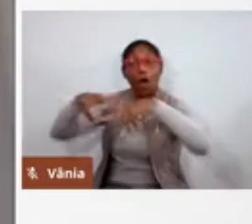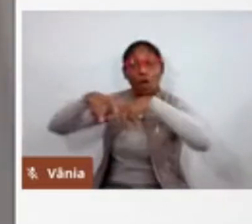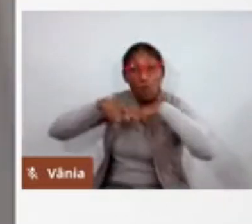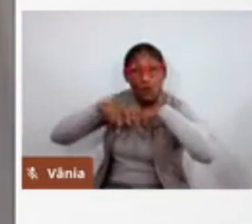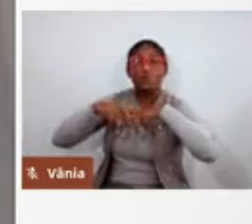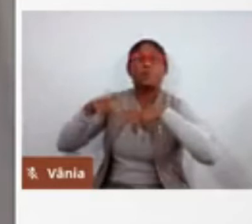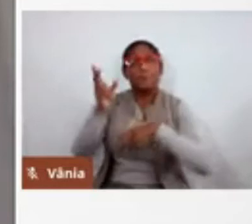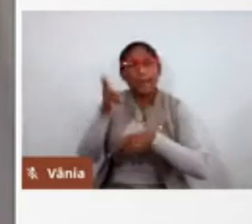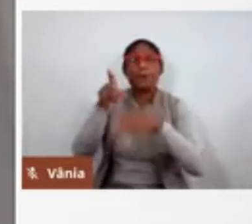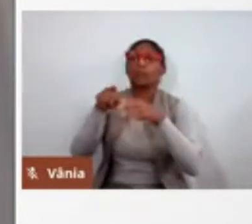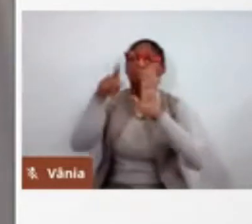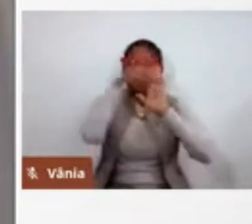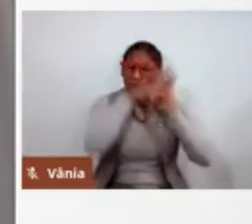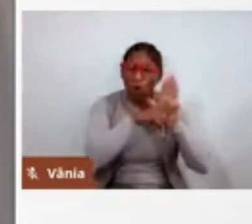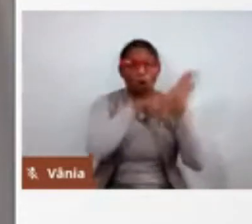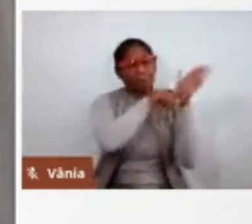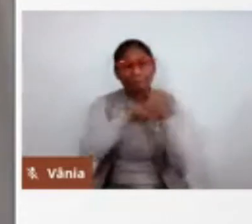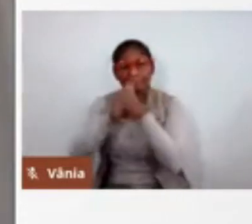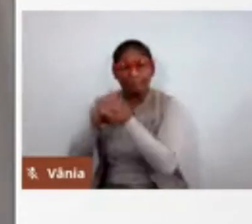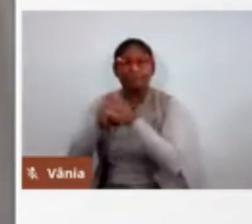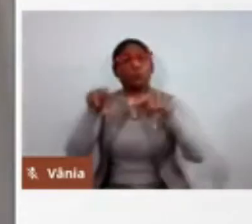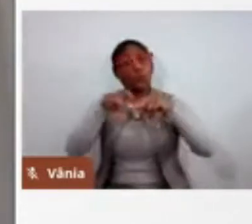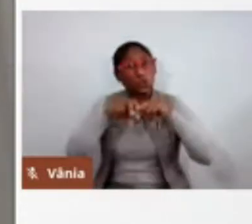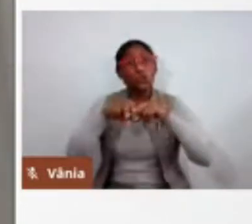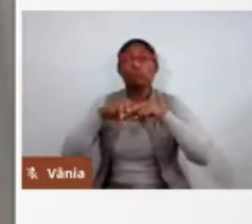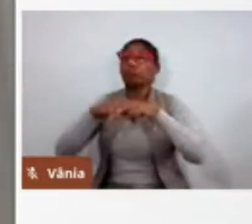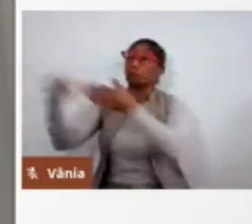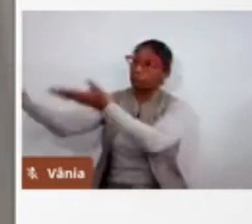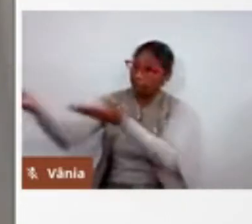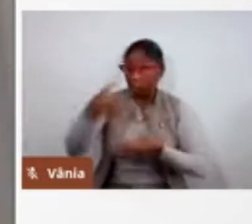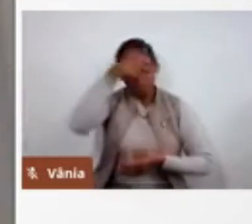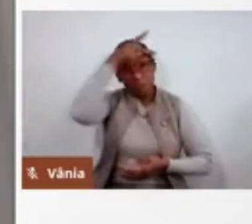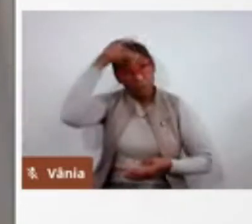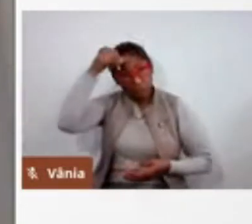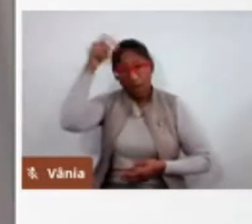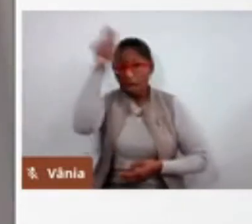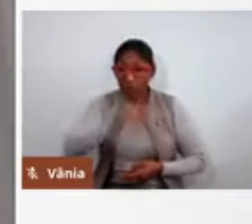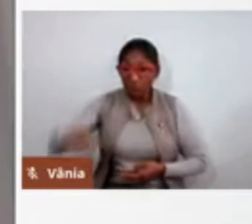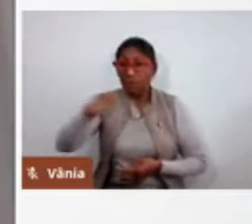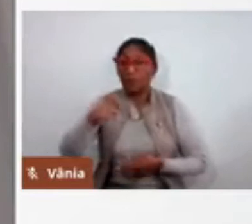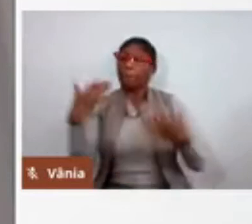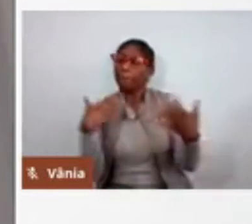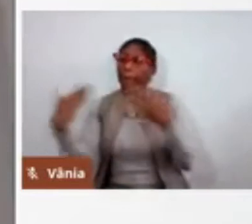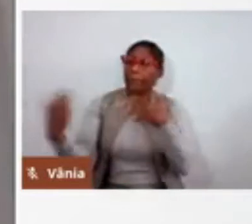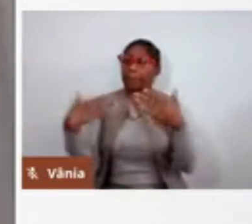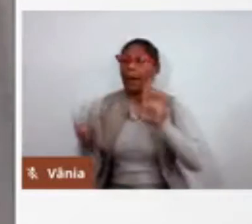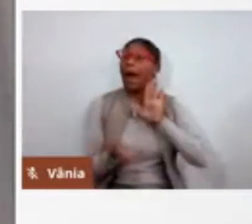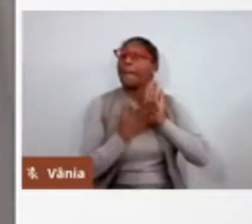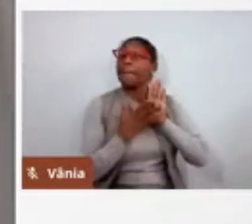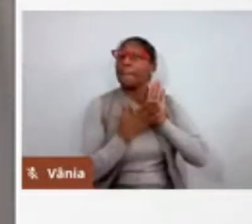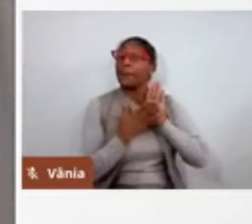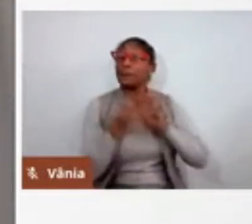de protocolos, por isso que nós abrimos espaço para que os municípios e as associações de municípios apresentassem